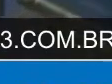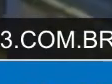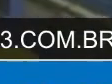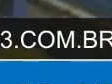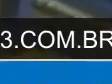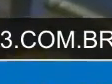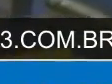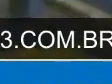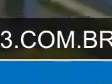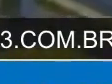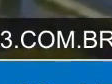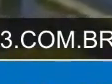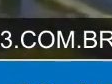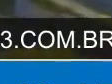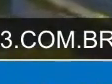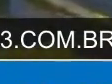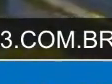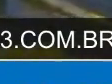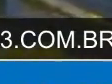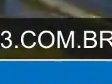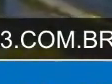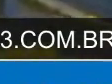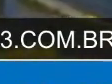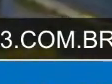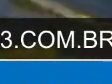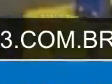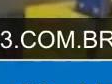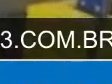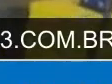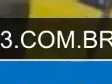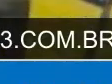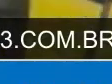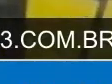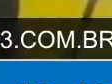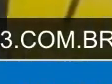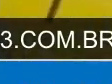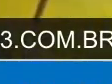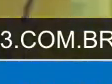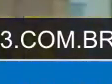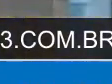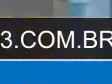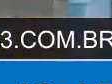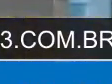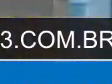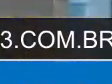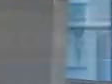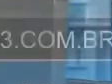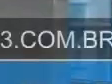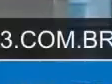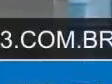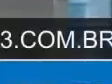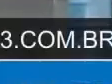Nós temos aí um conservante, né, que vinha sendo utilizado em ração para animais, que ao invés